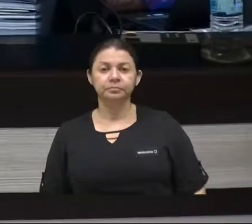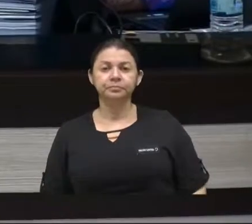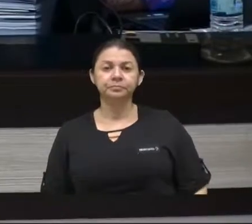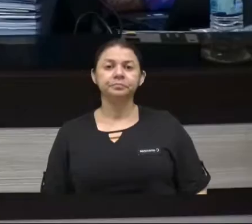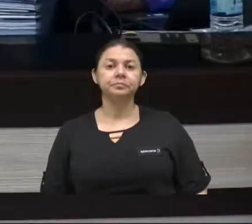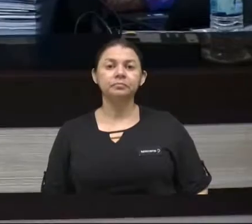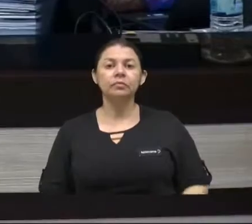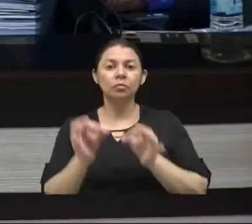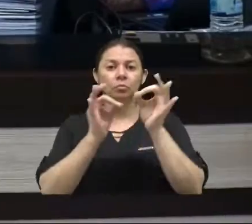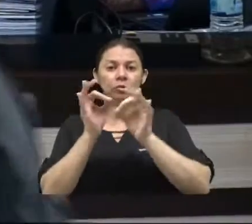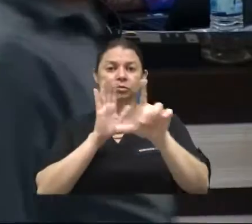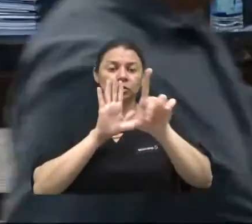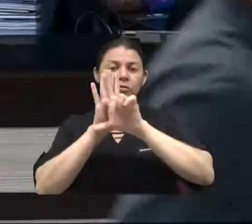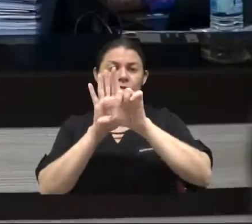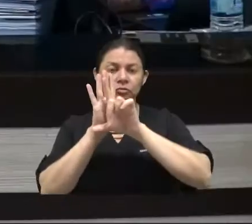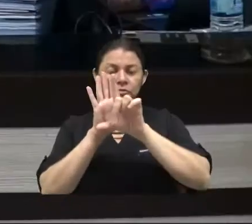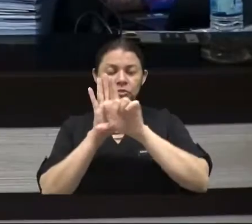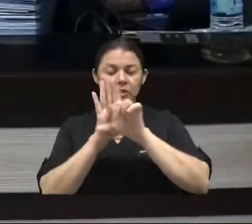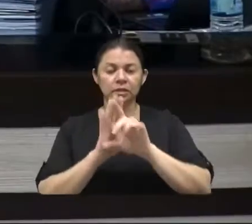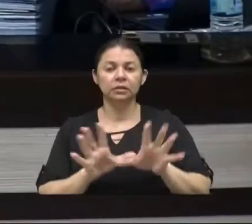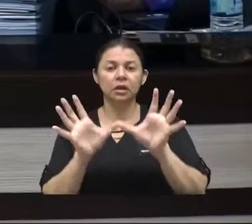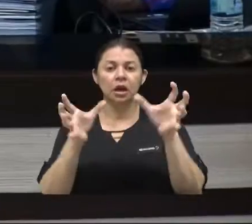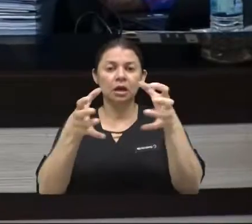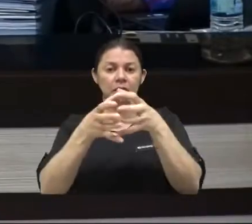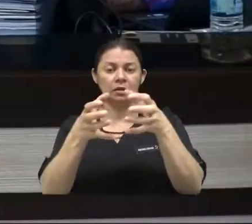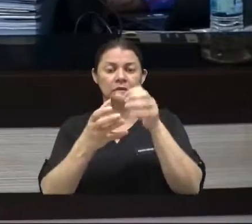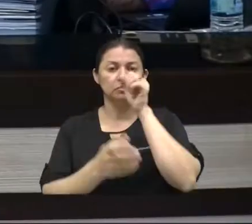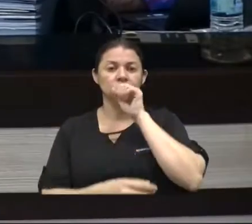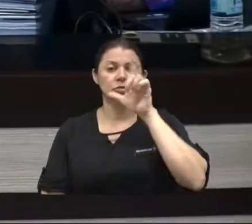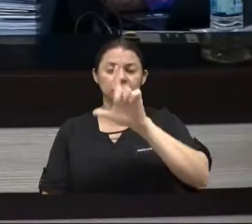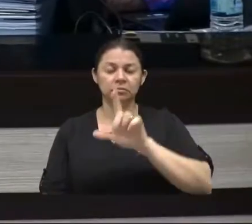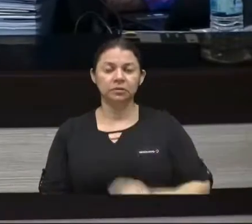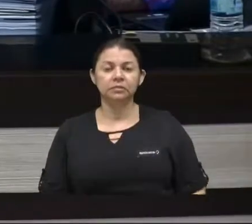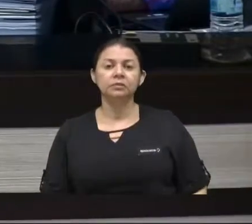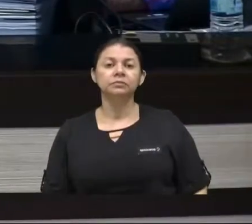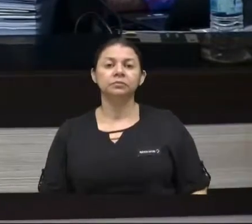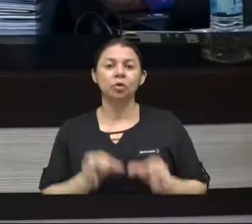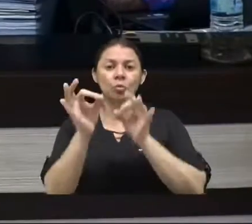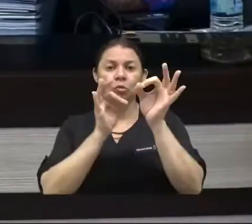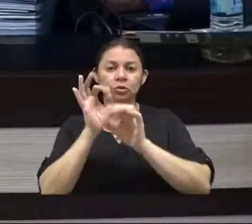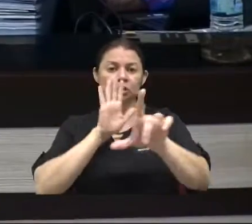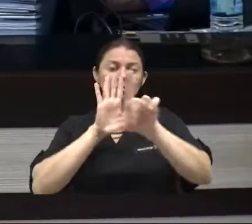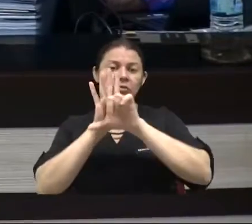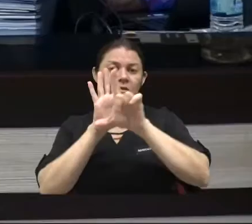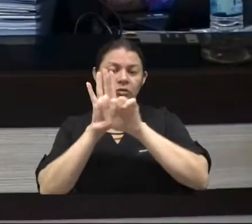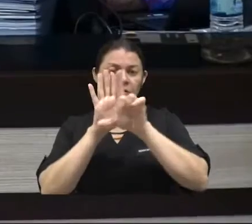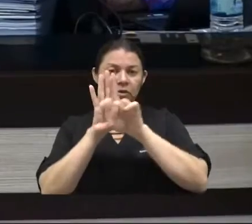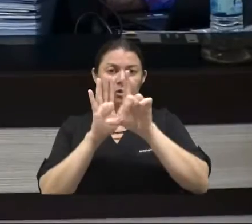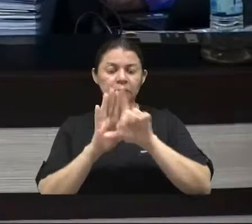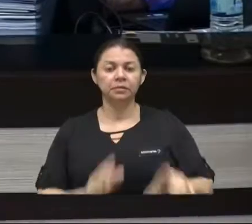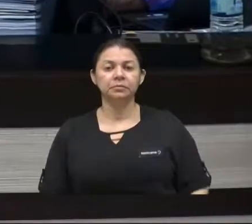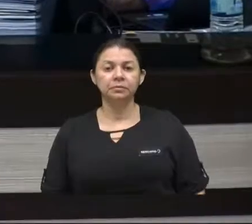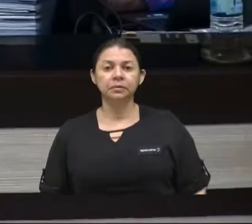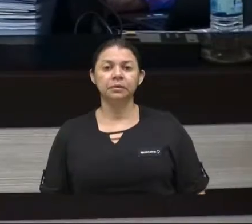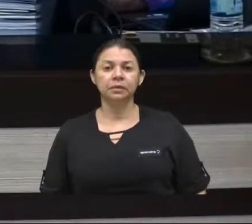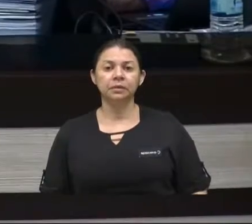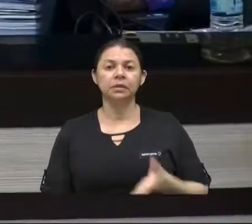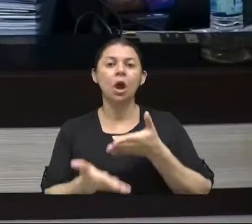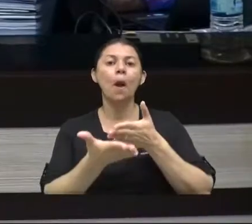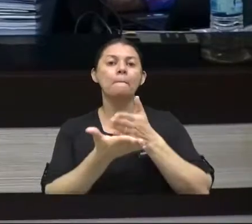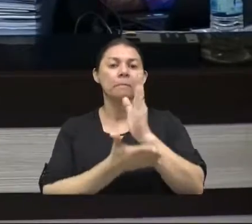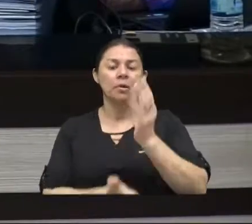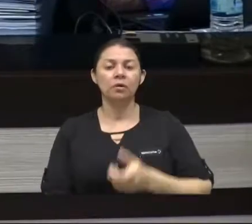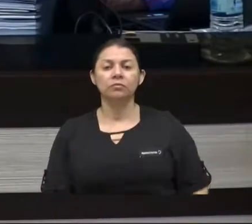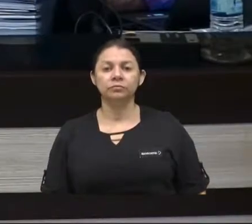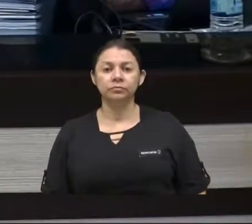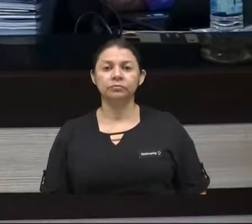dignos vereadores que compõem essa egrégia Câmara Municipal com o objetivo de encaminhar projeto de lei que autoriza o Poder Executivo Municipal a contratar operação